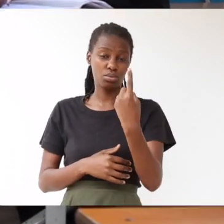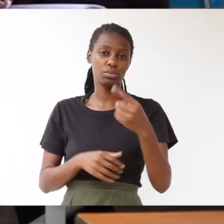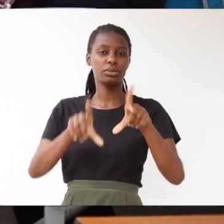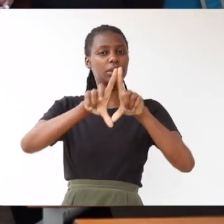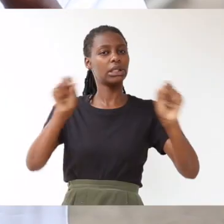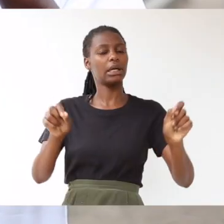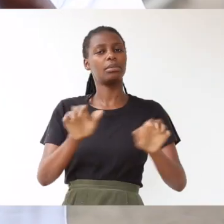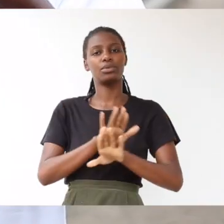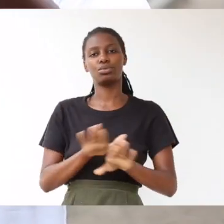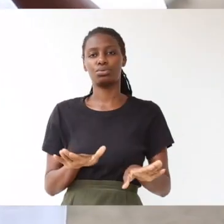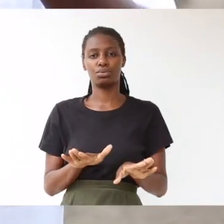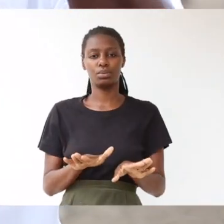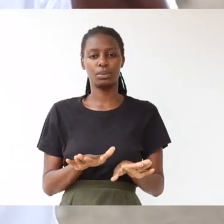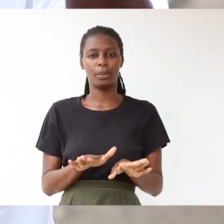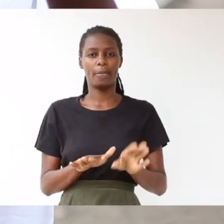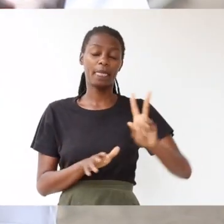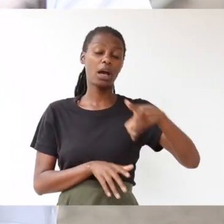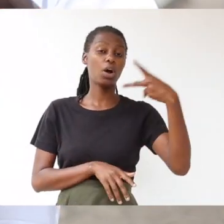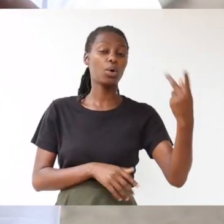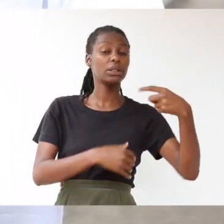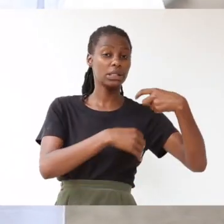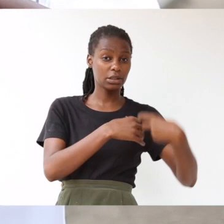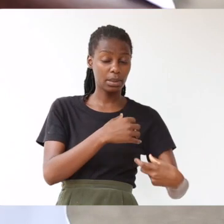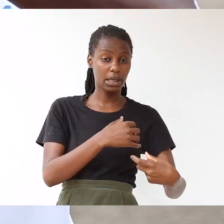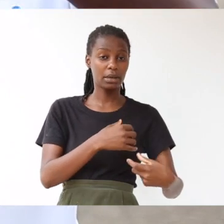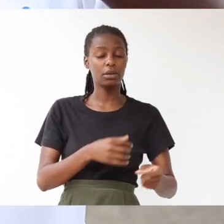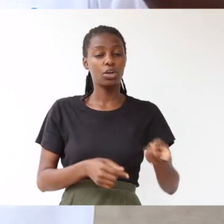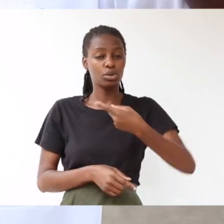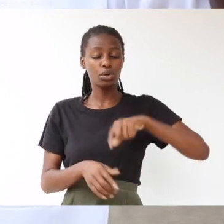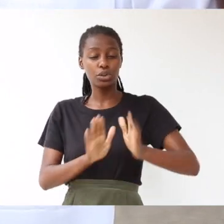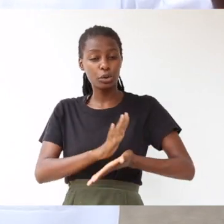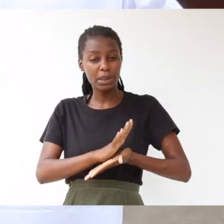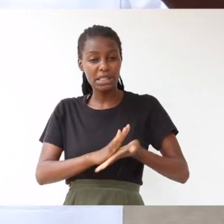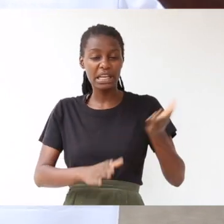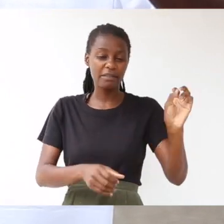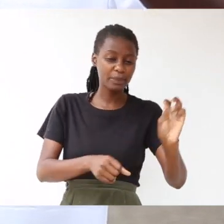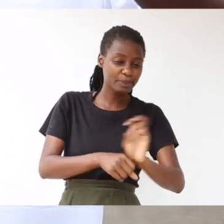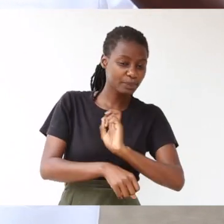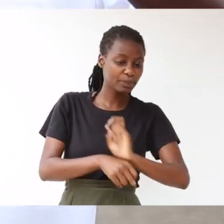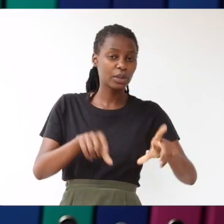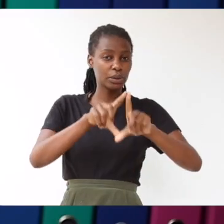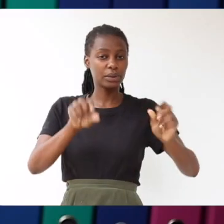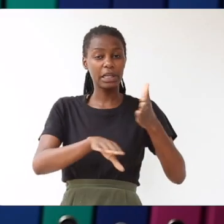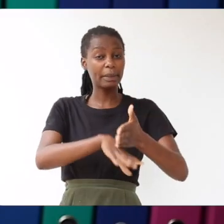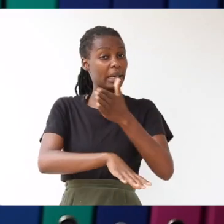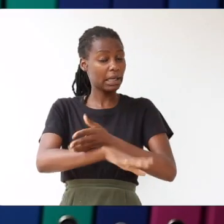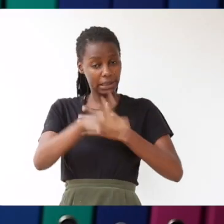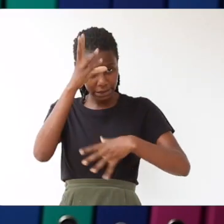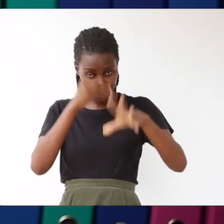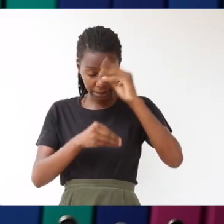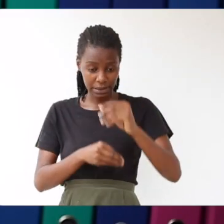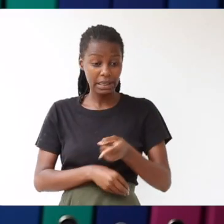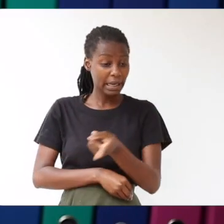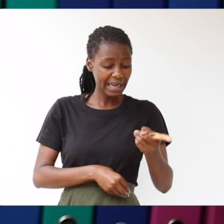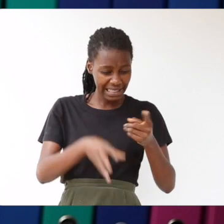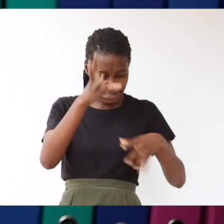tema. Então, a outra semana, um jeito começava com uma revisão do tema anterior. Eles não aprendem tal